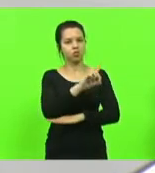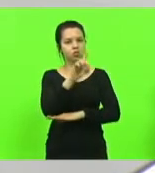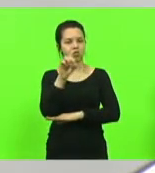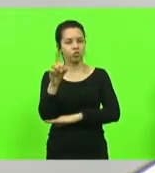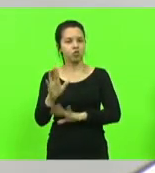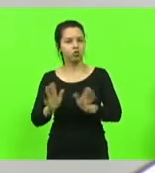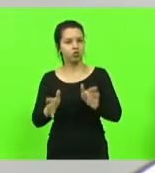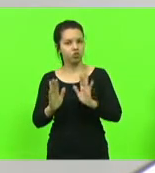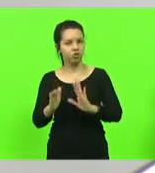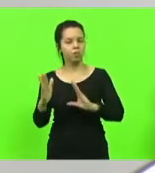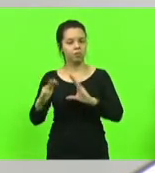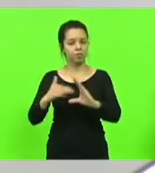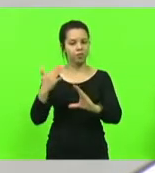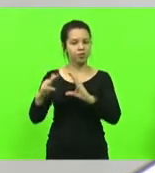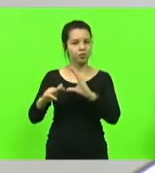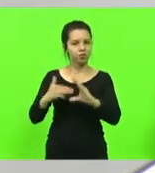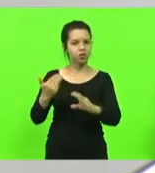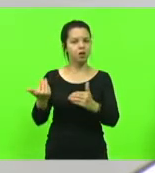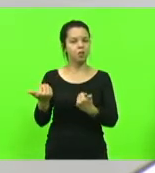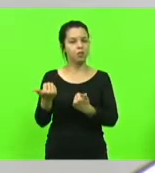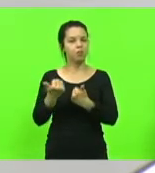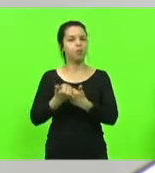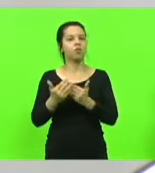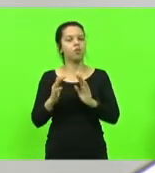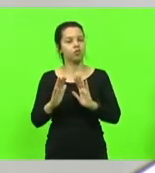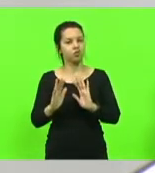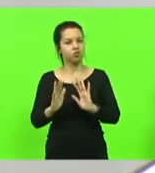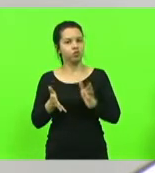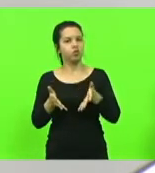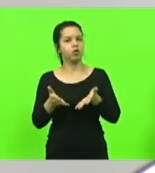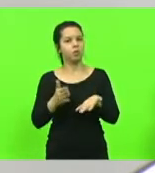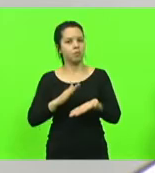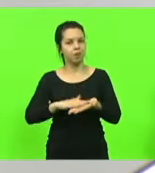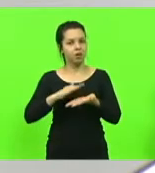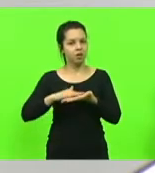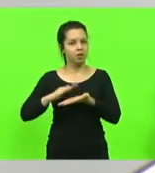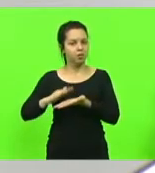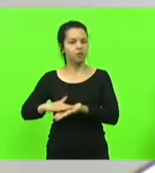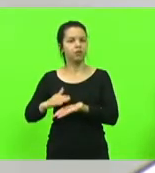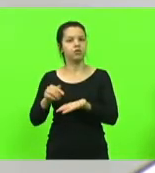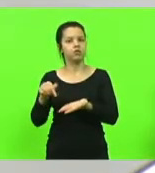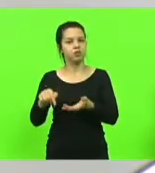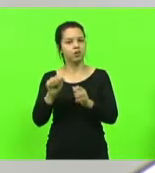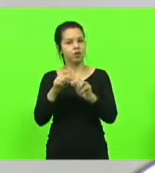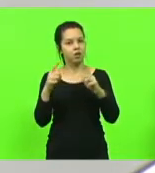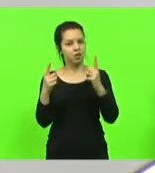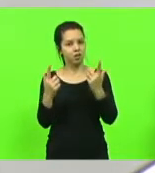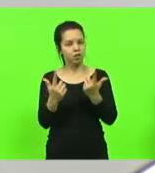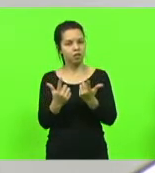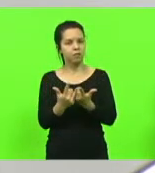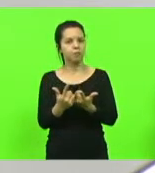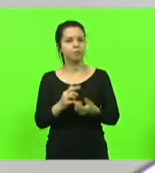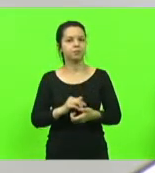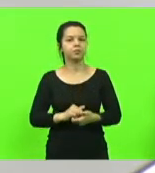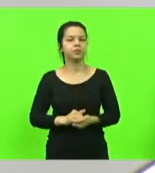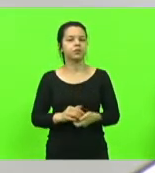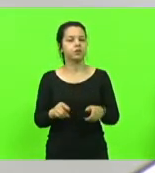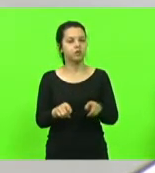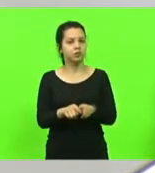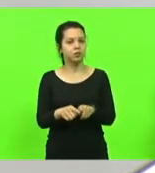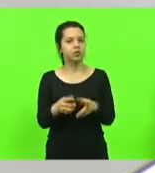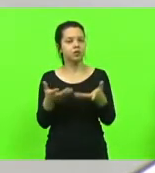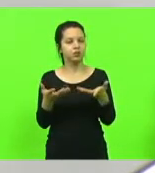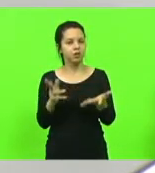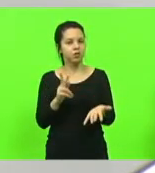recebemos mensagens de apoio e também parabenizando a LESC por isso. Mas eu também quero oficialmente fazer